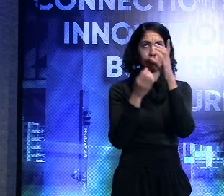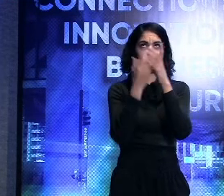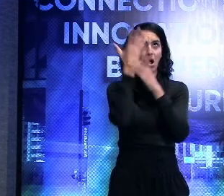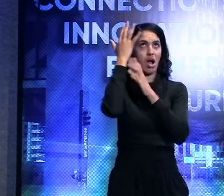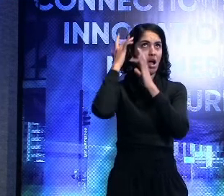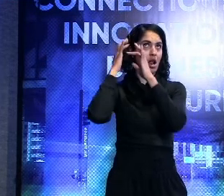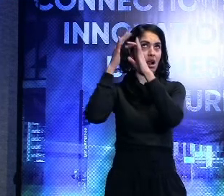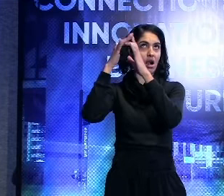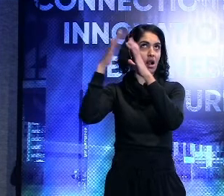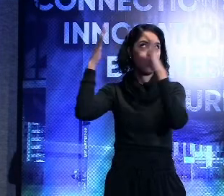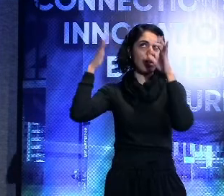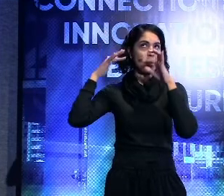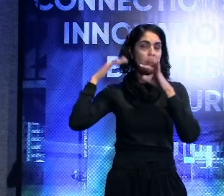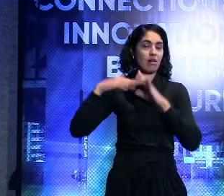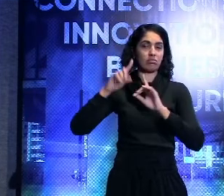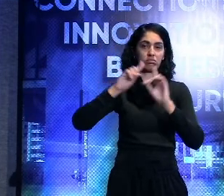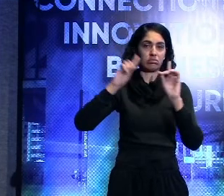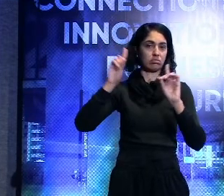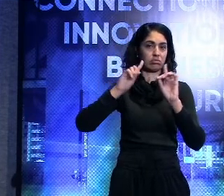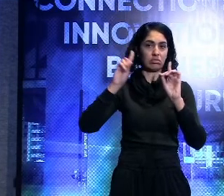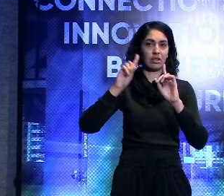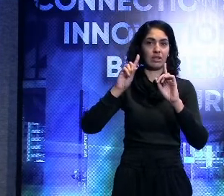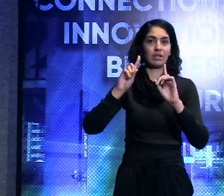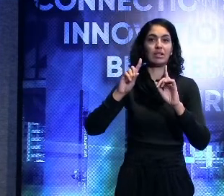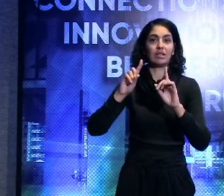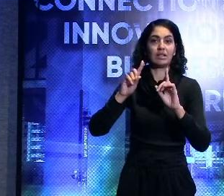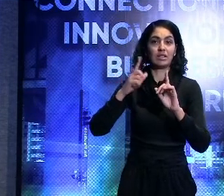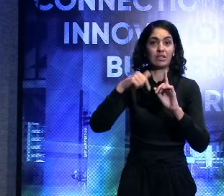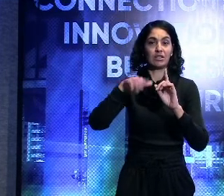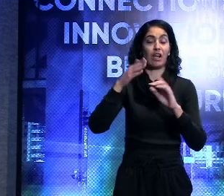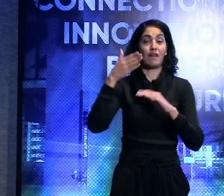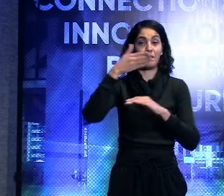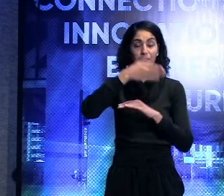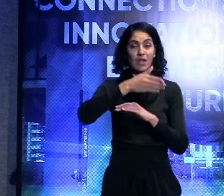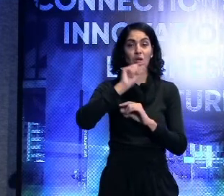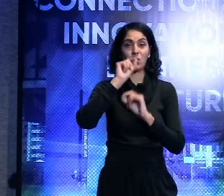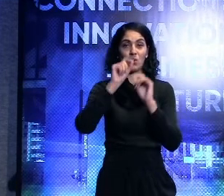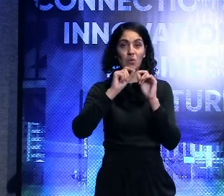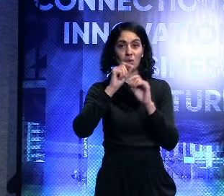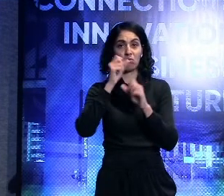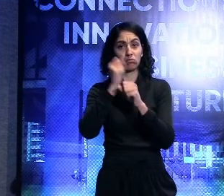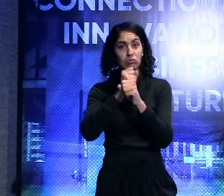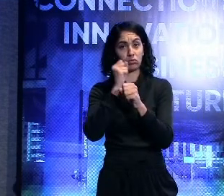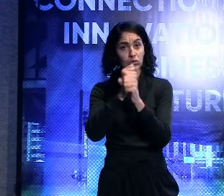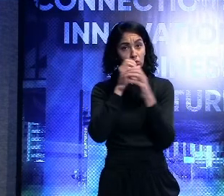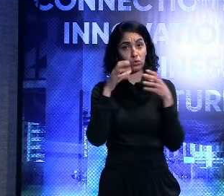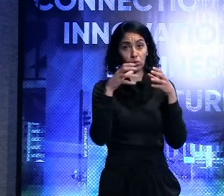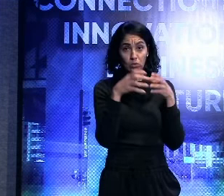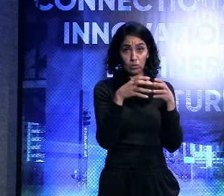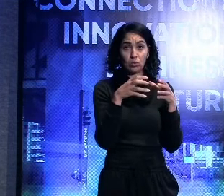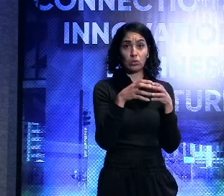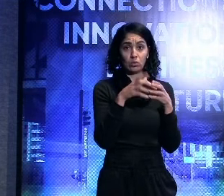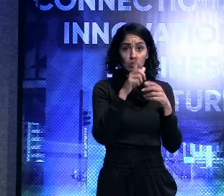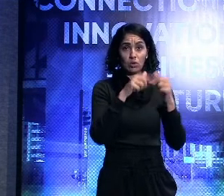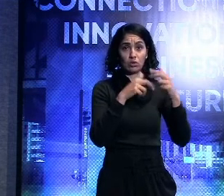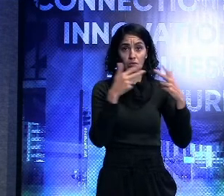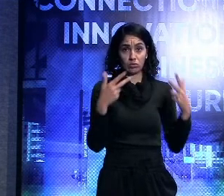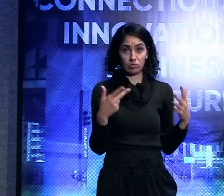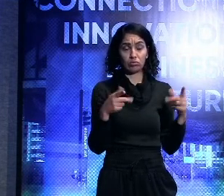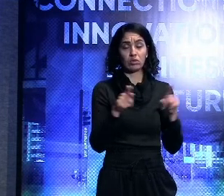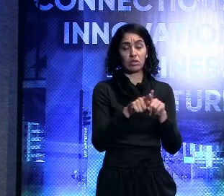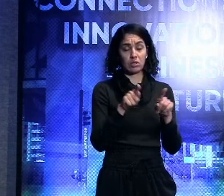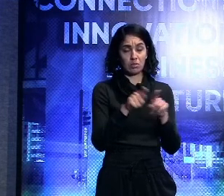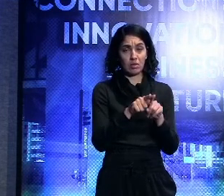de anjos sussurrando no seu ouvido enquanto a gente dormia. Isso aqui foi construído com equipes de produto e engenharia, validando